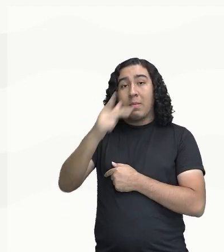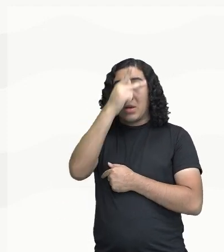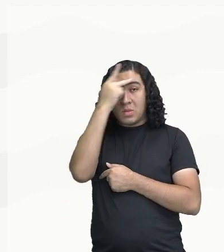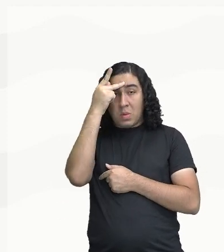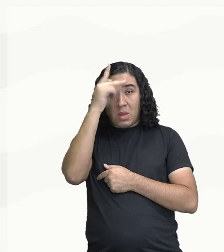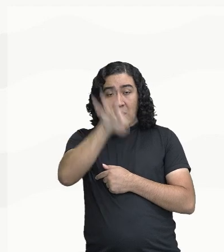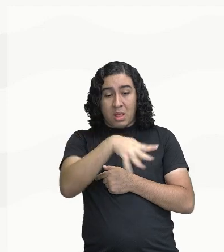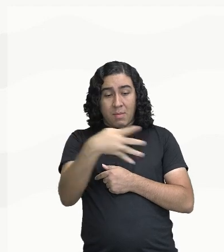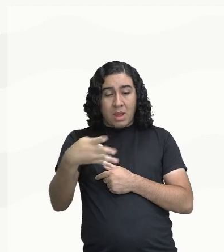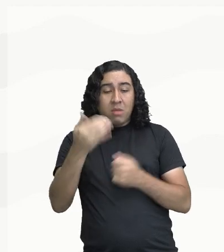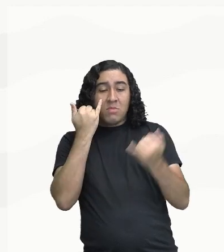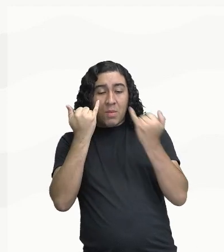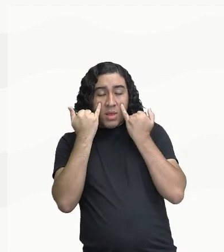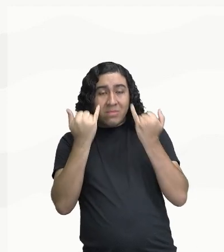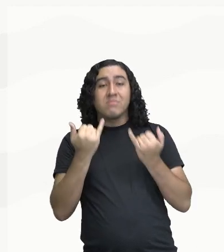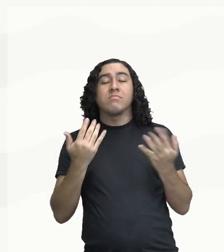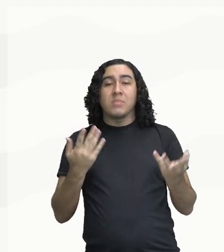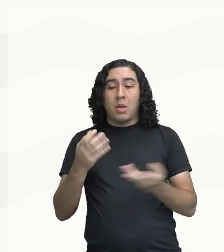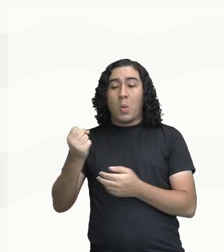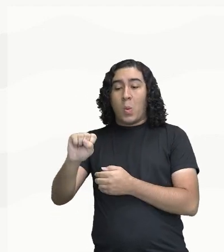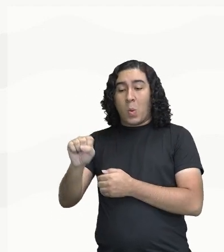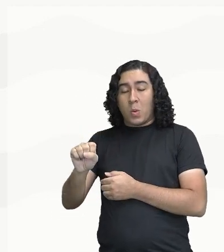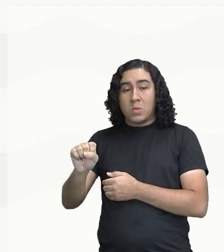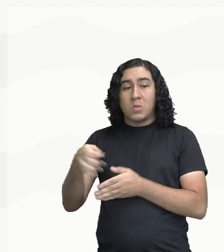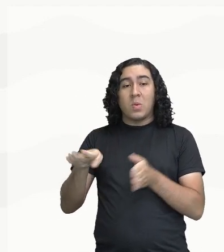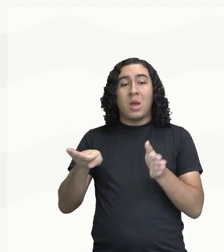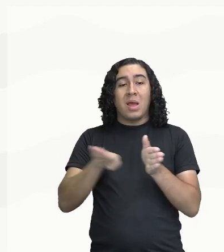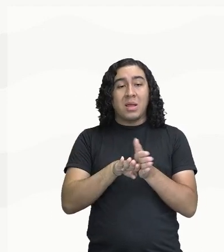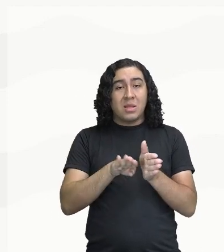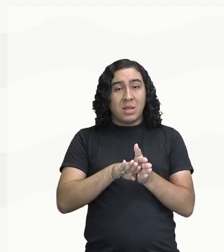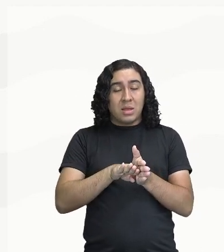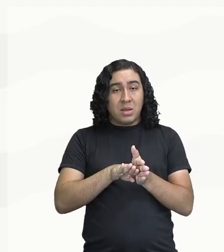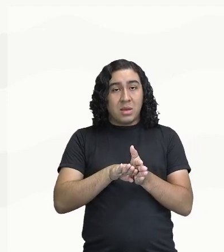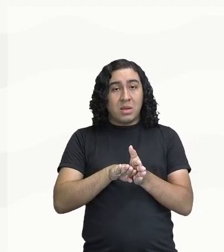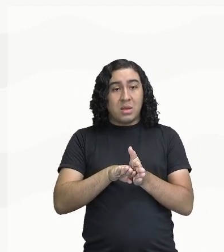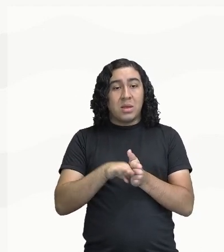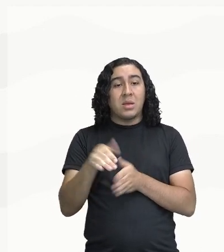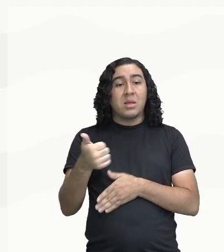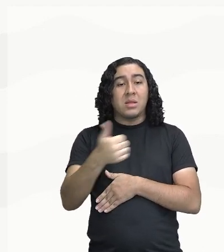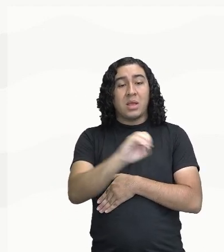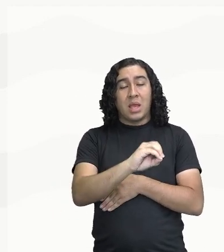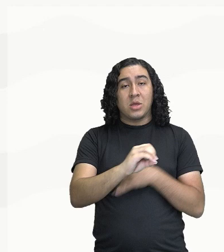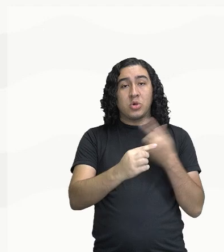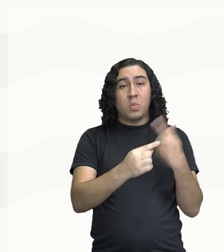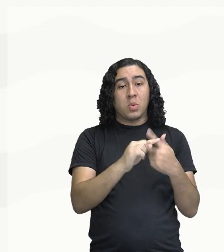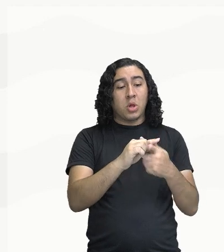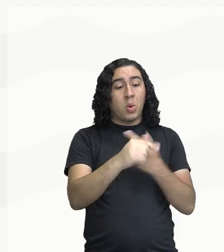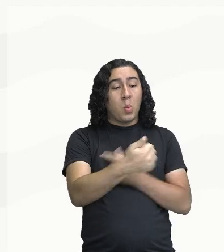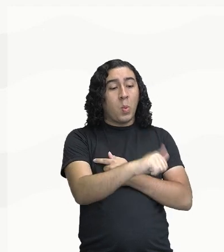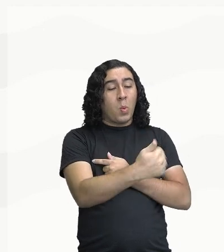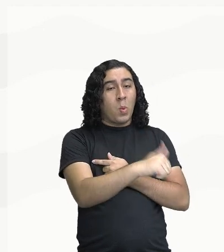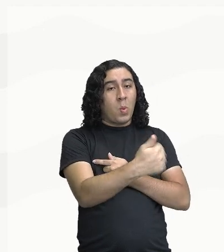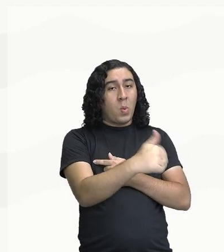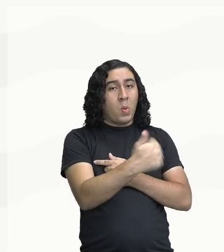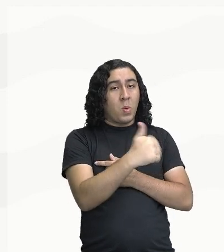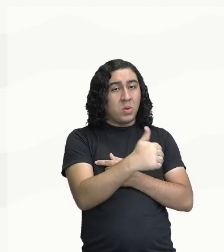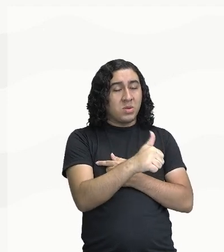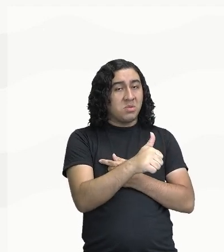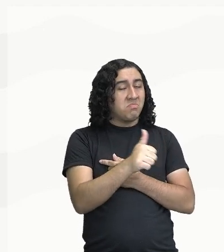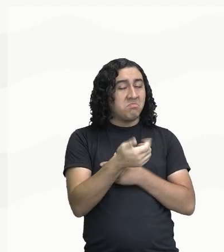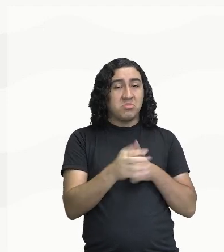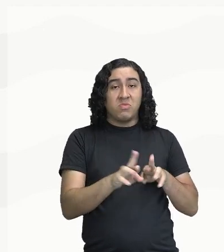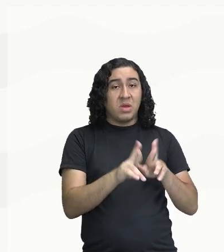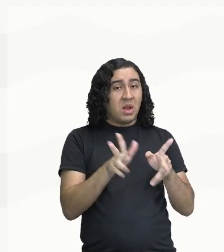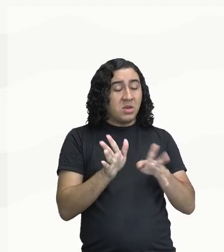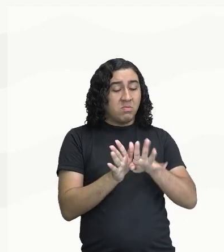ganham entre 8 e 10 salários mínimos. Por quê? porque o 11 não está contando,